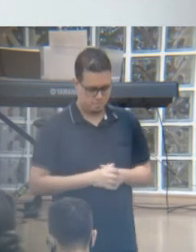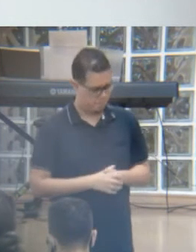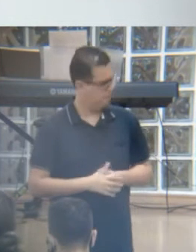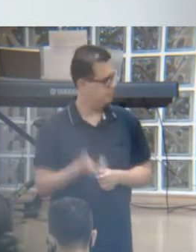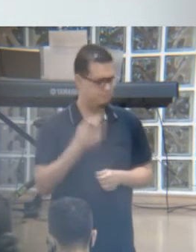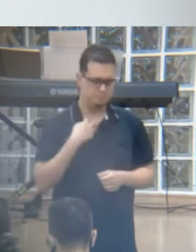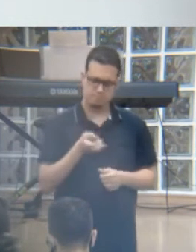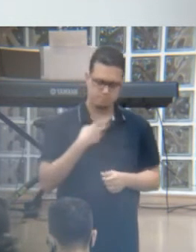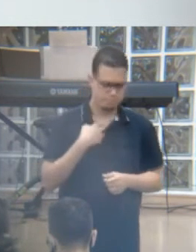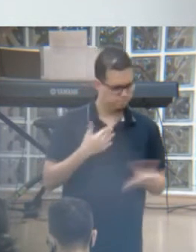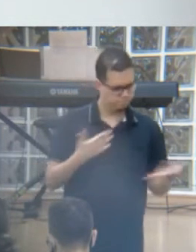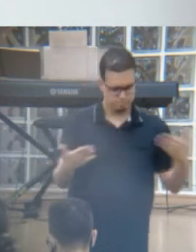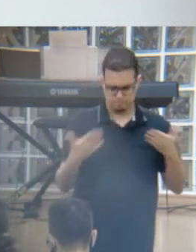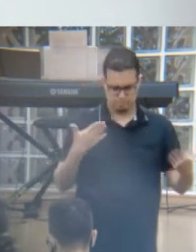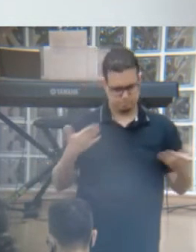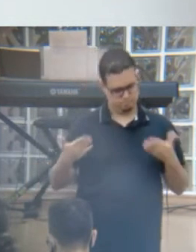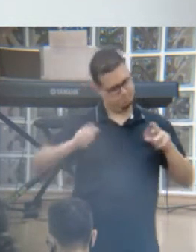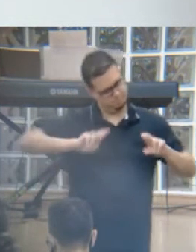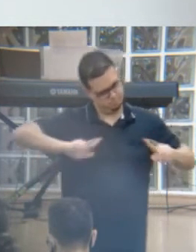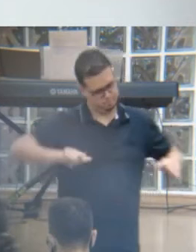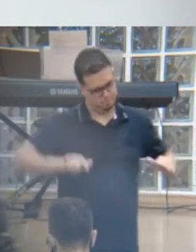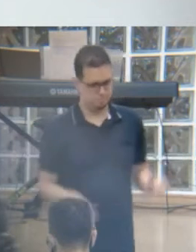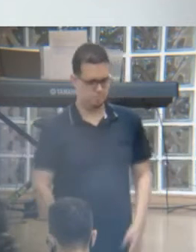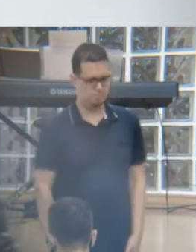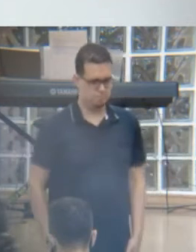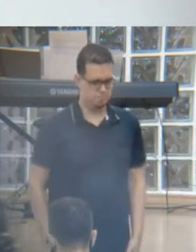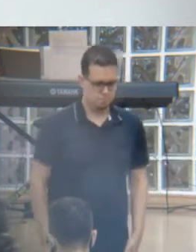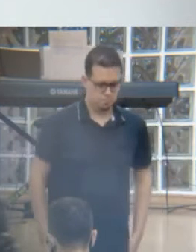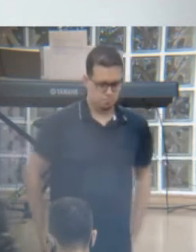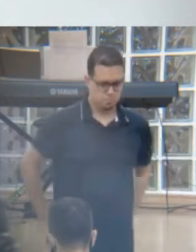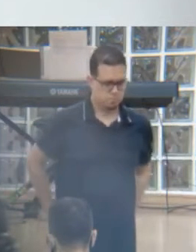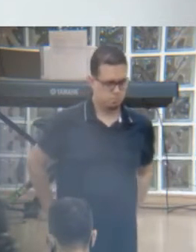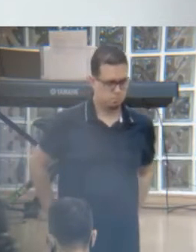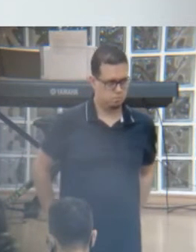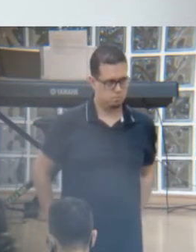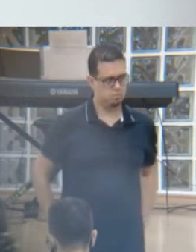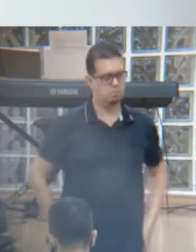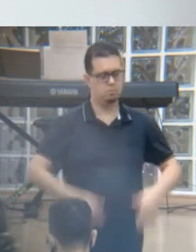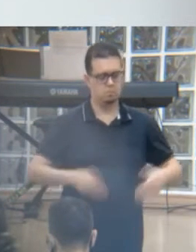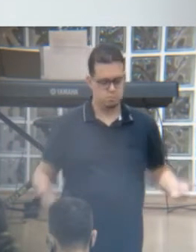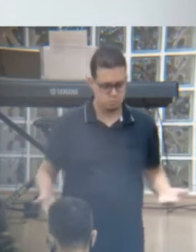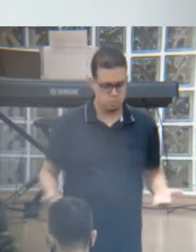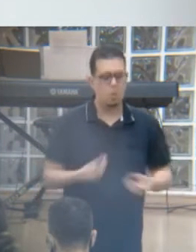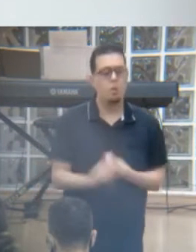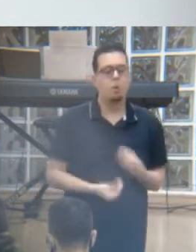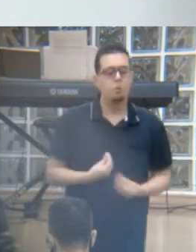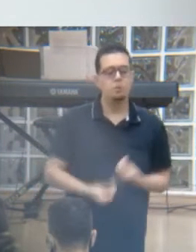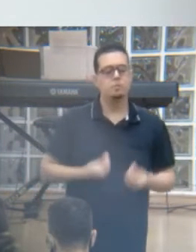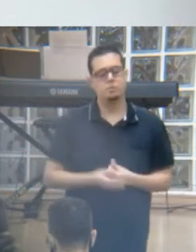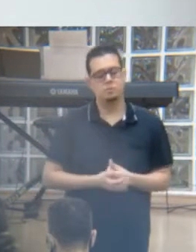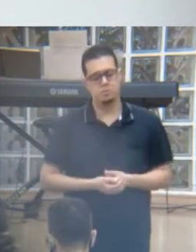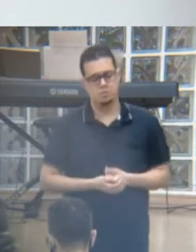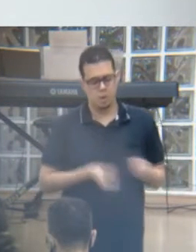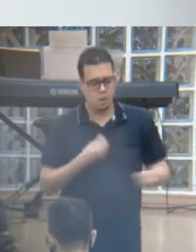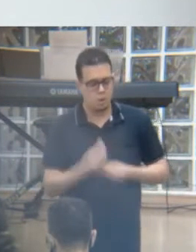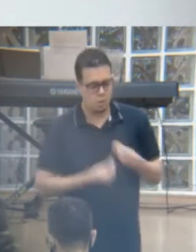então passou por ali, né? Então, como é que ele se saiu? Como é que ele pode nos